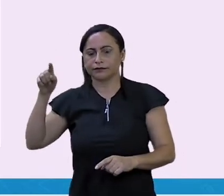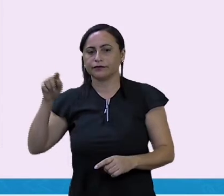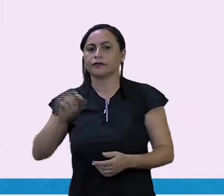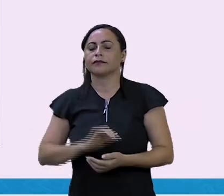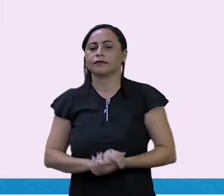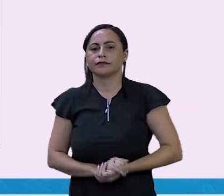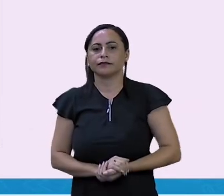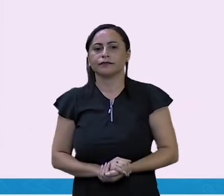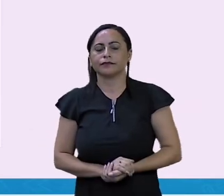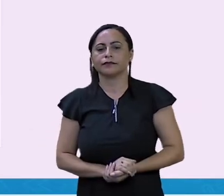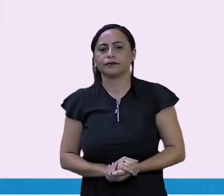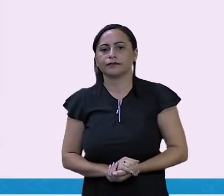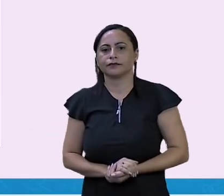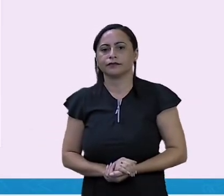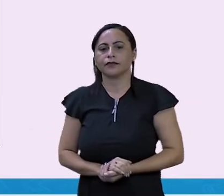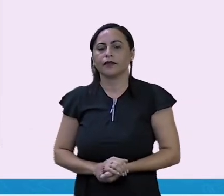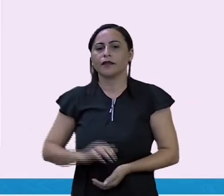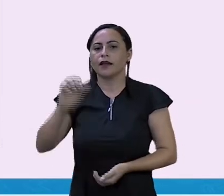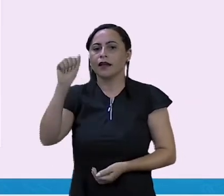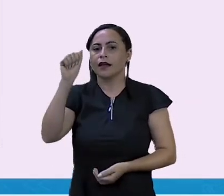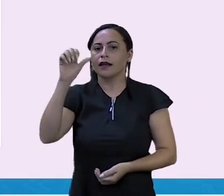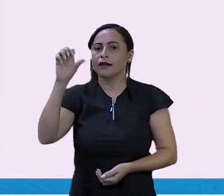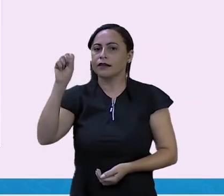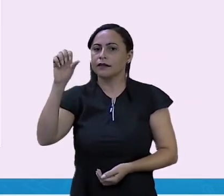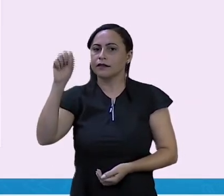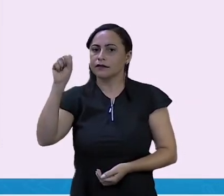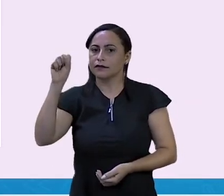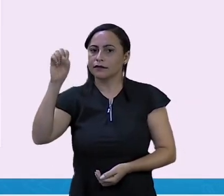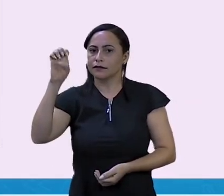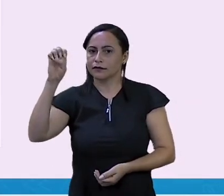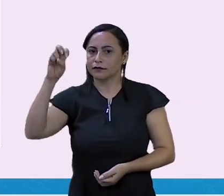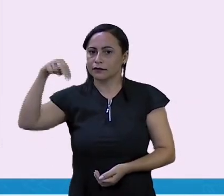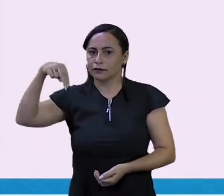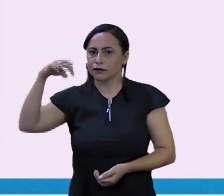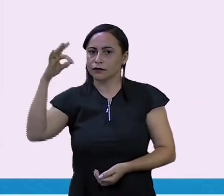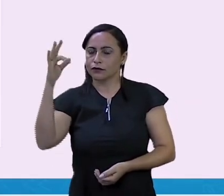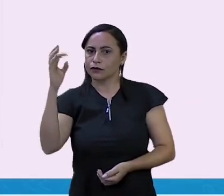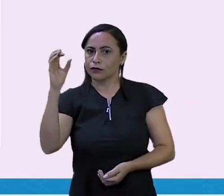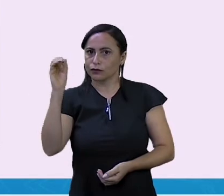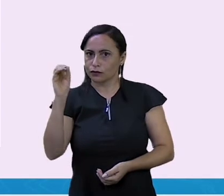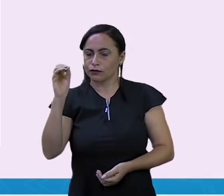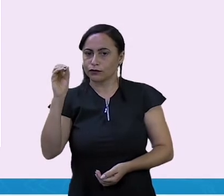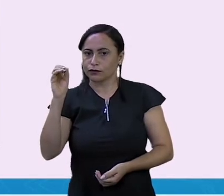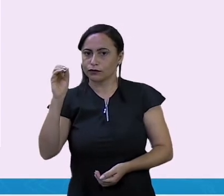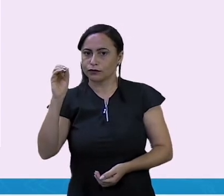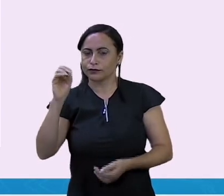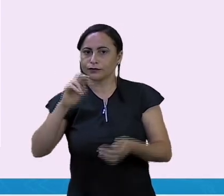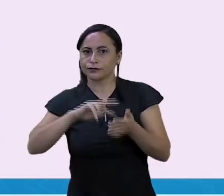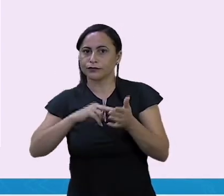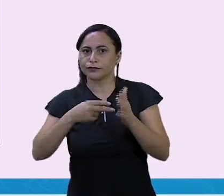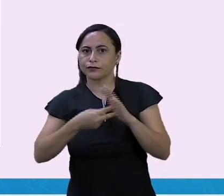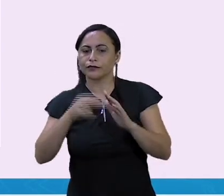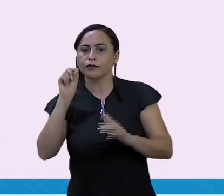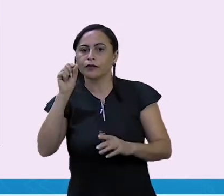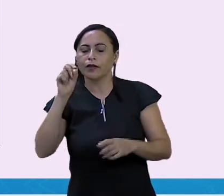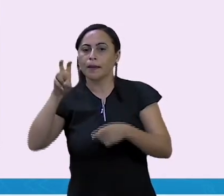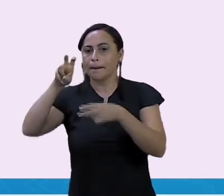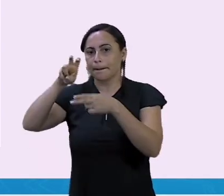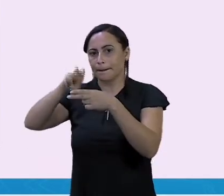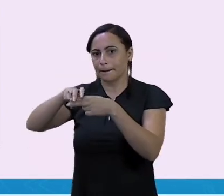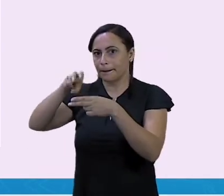nós utilizamos nas palavras. E acento com SS? É um banco, uma cadeira, um local